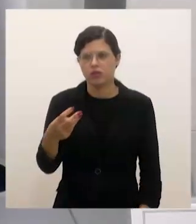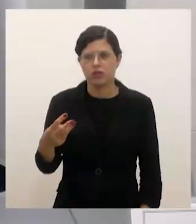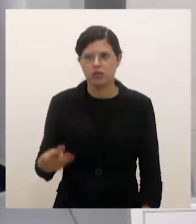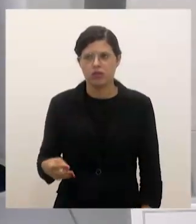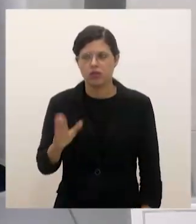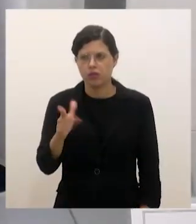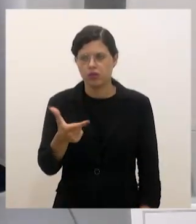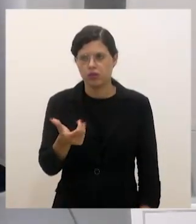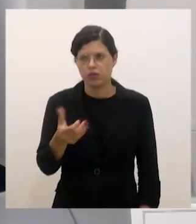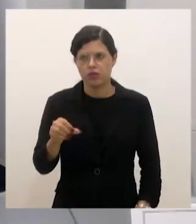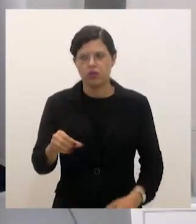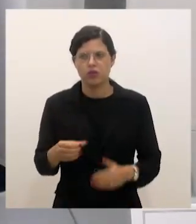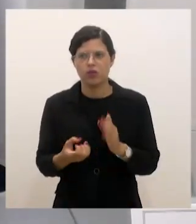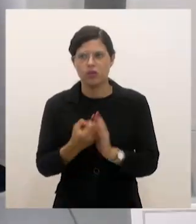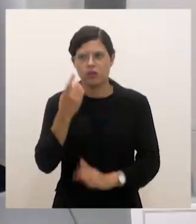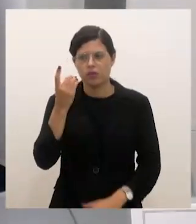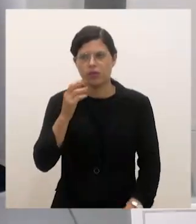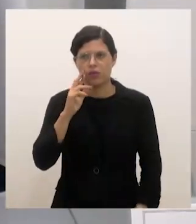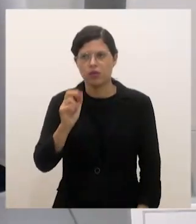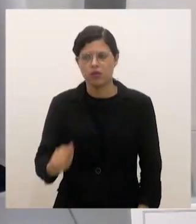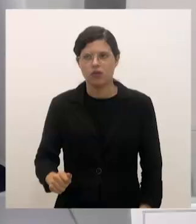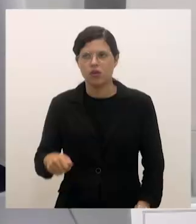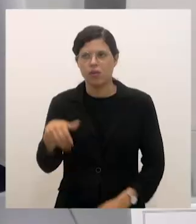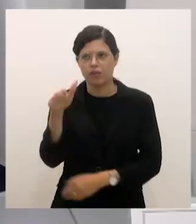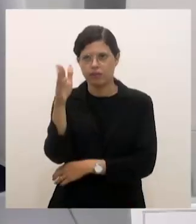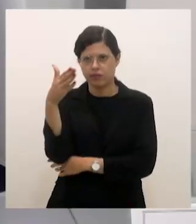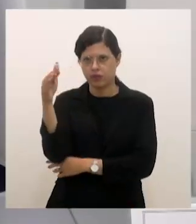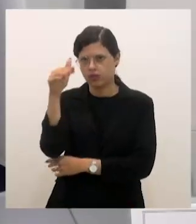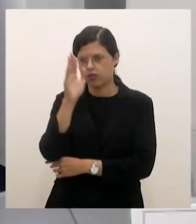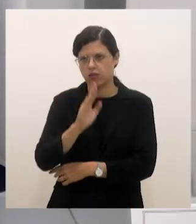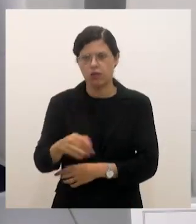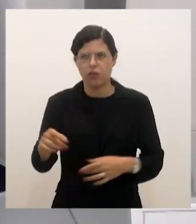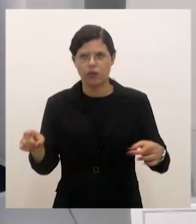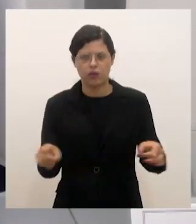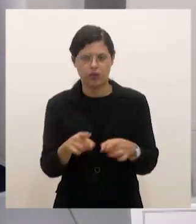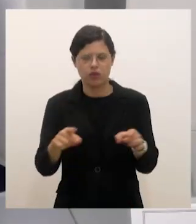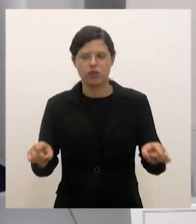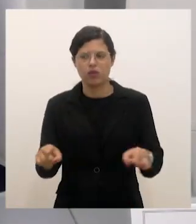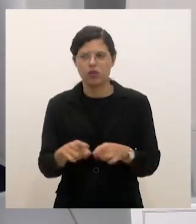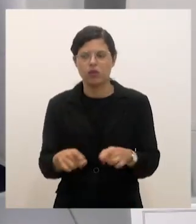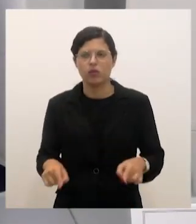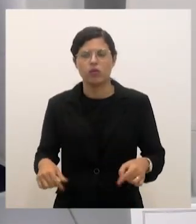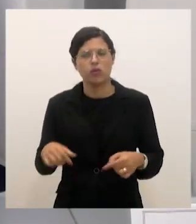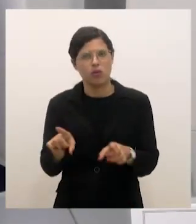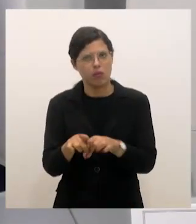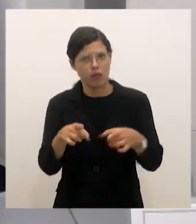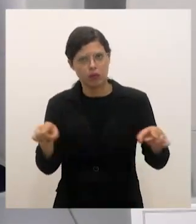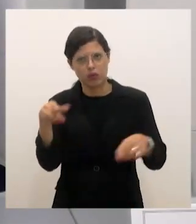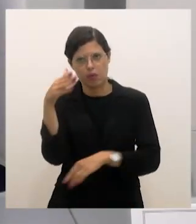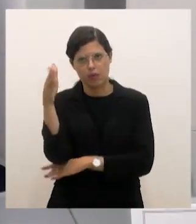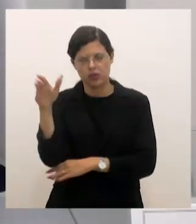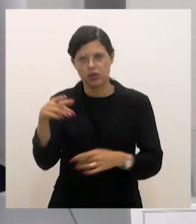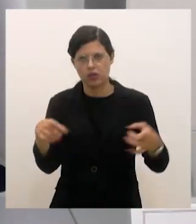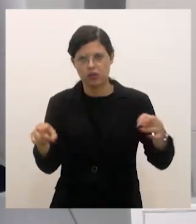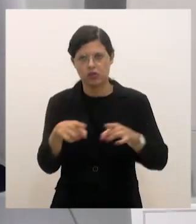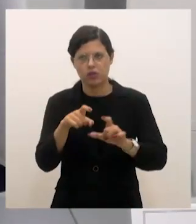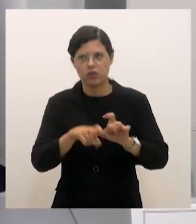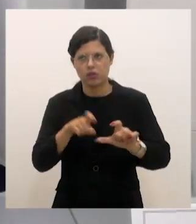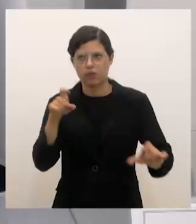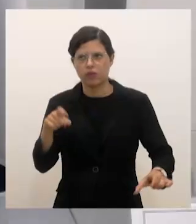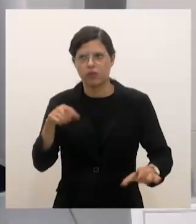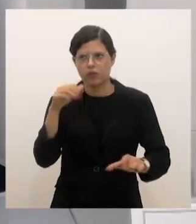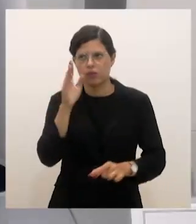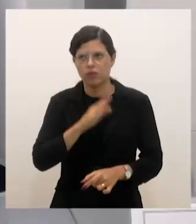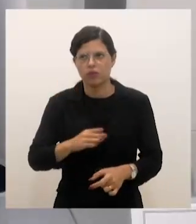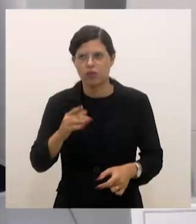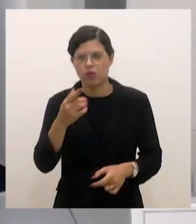deputado Rodrigo Amorim, que fica obrigado ao hasteamento da bandeira nacional, com a execução do hino nacional brasileiro, hino da bandeira nacional, hino da independência do Brasil, pelo menos uma vez por semana,